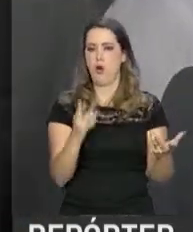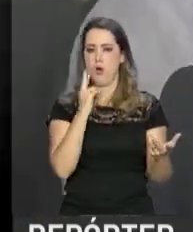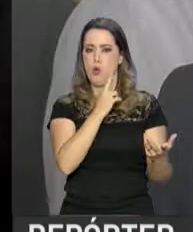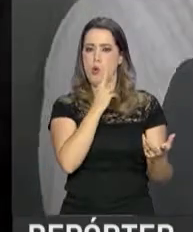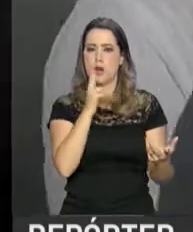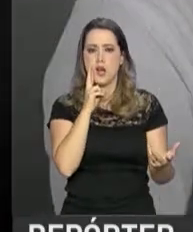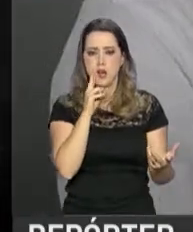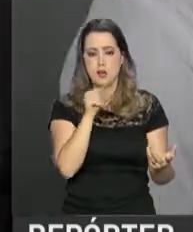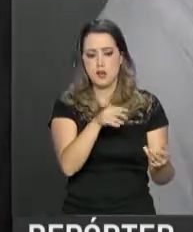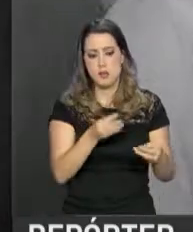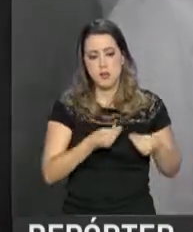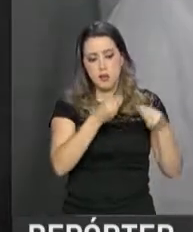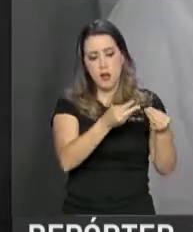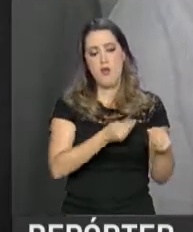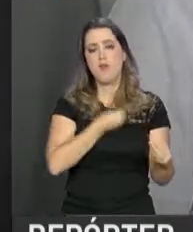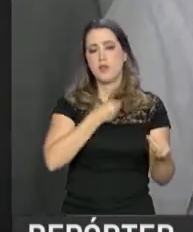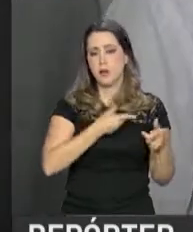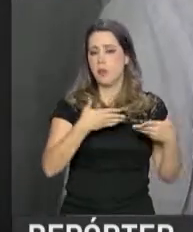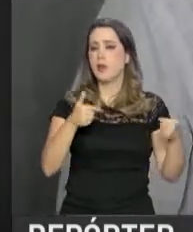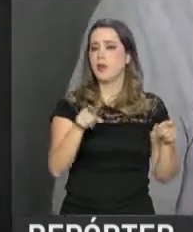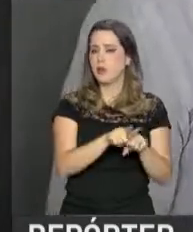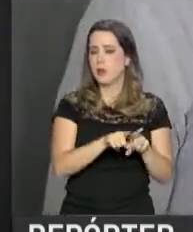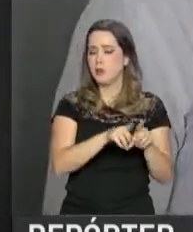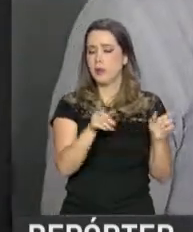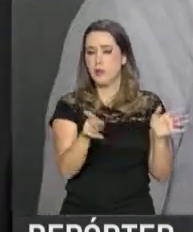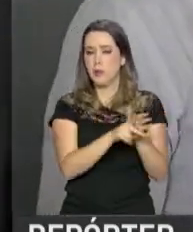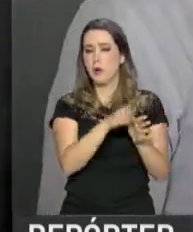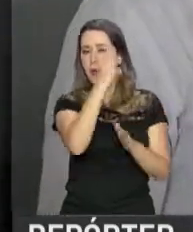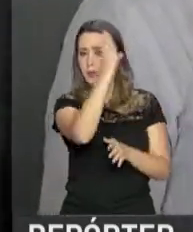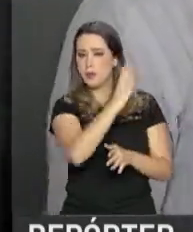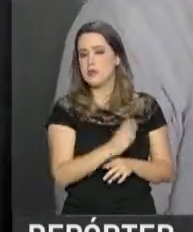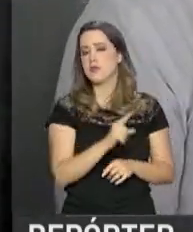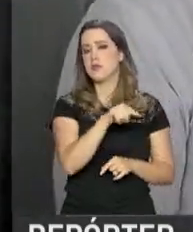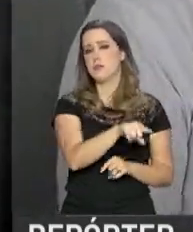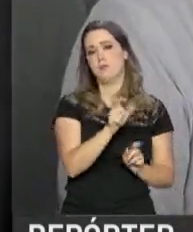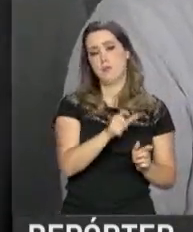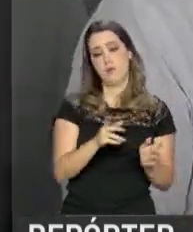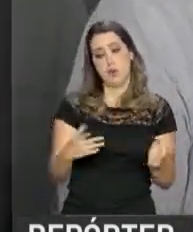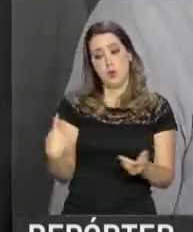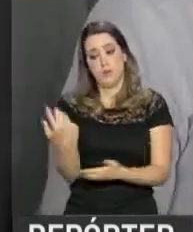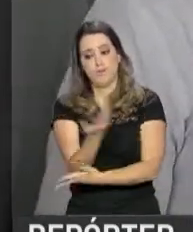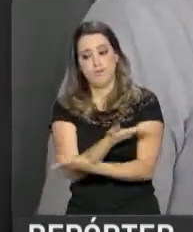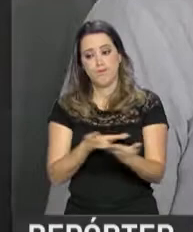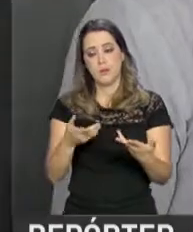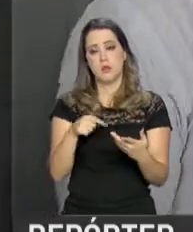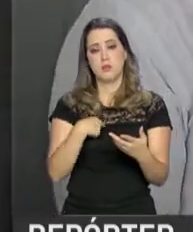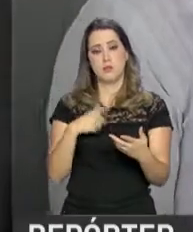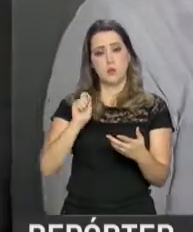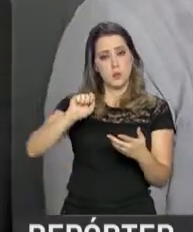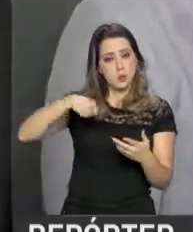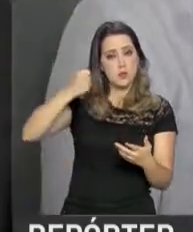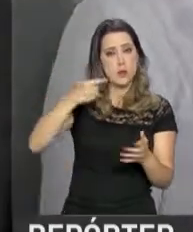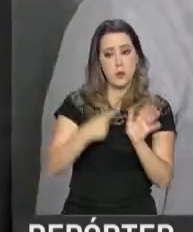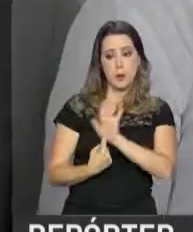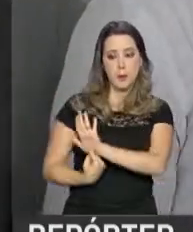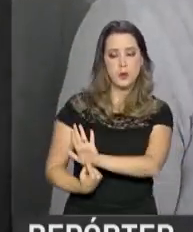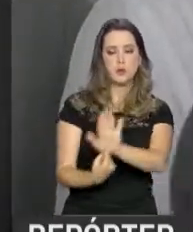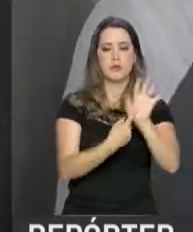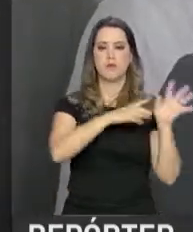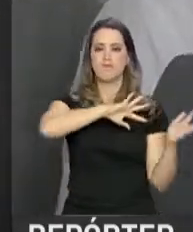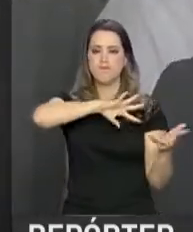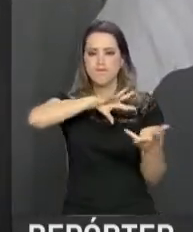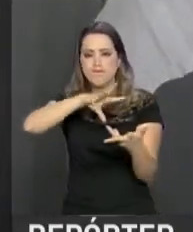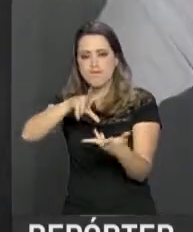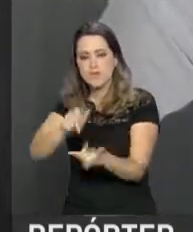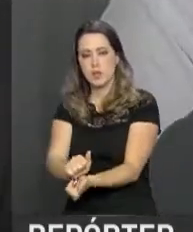condições de vida também dignas aos habitantes de Roraima. Aqui, evidentemente, nós estamos praticando uma simbologia que é mostrar ao mundo,